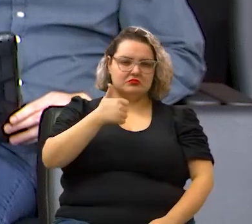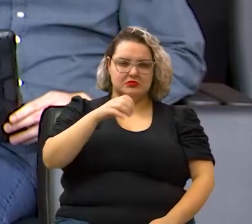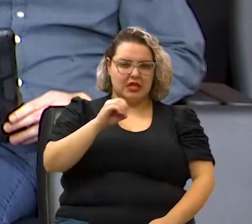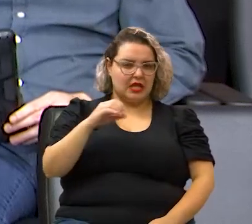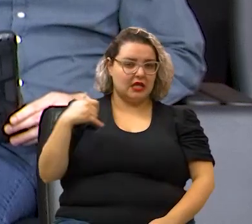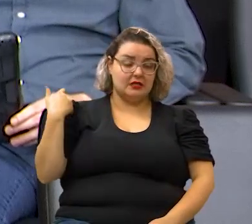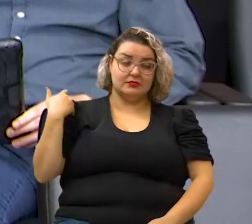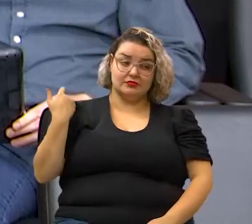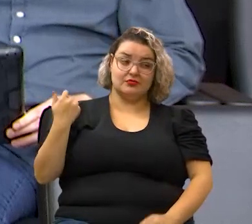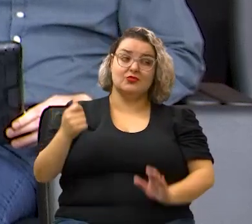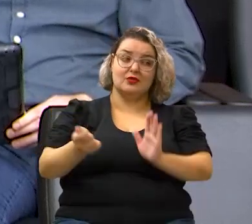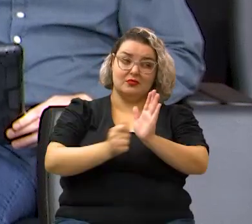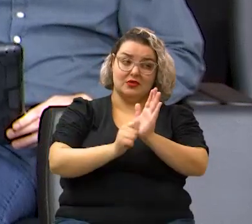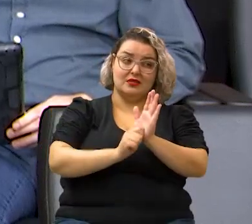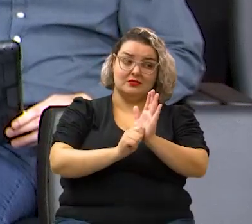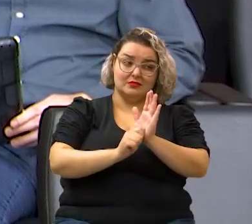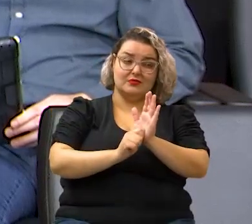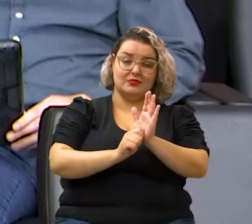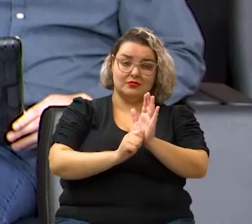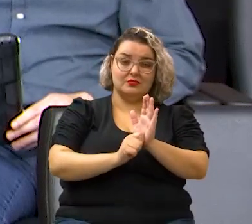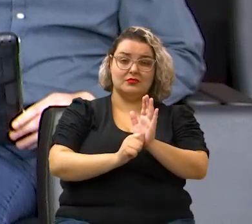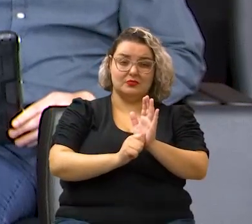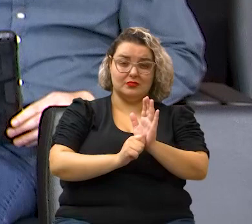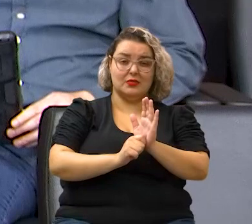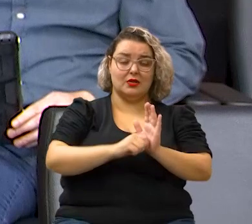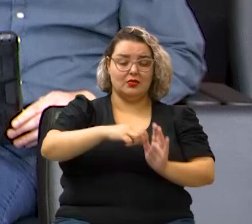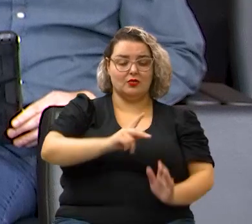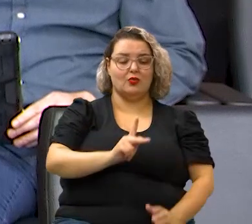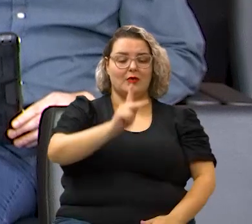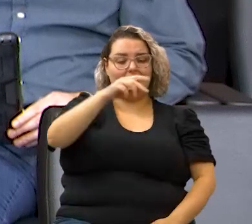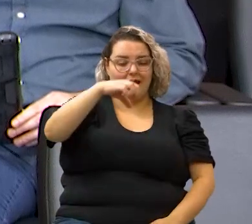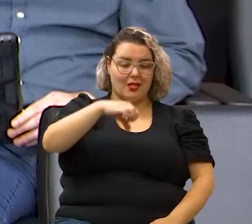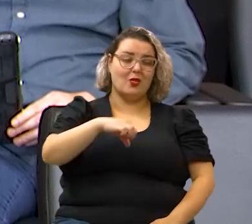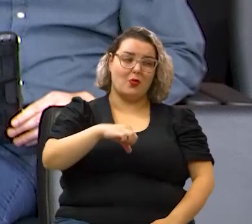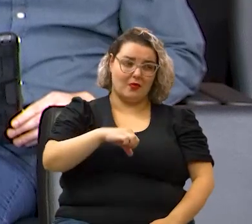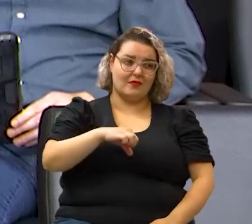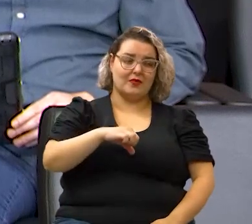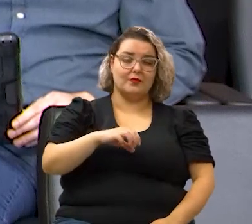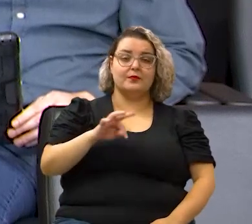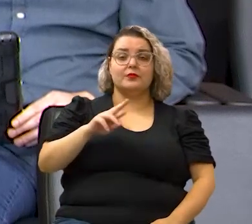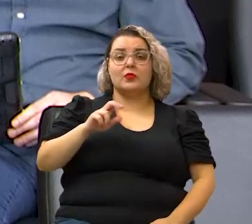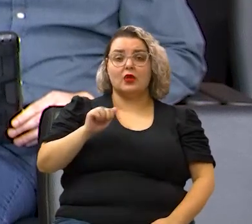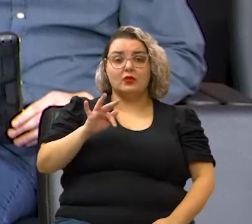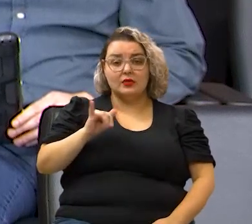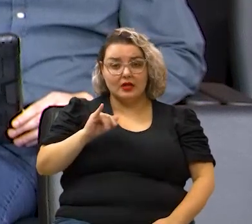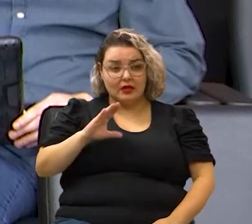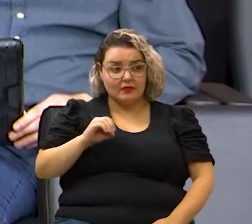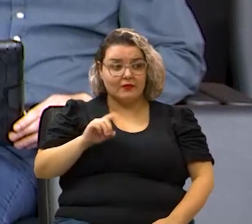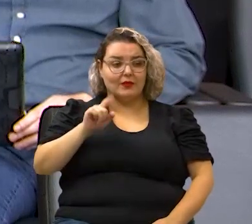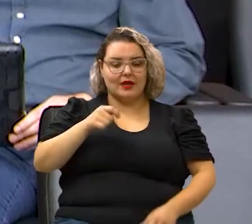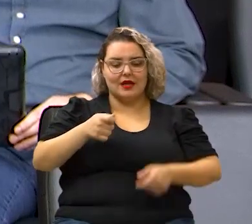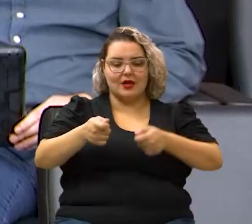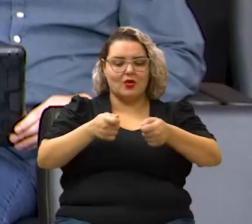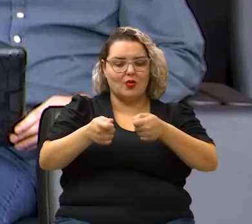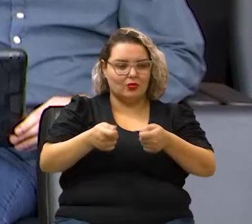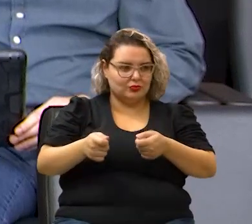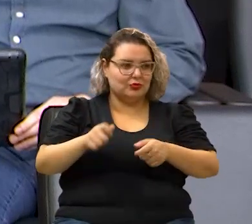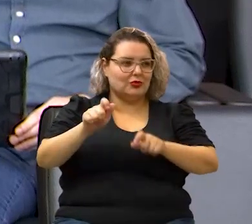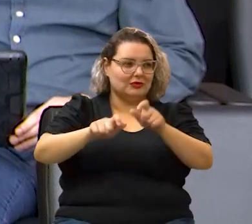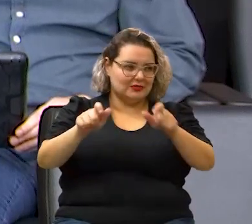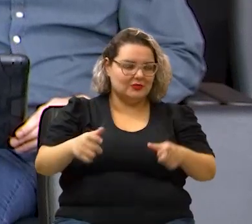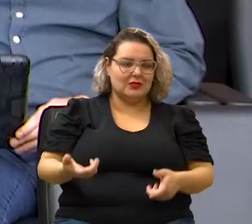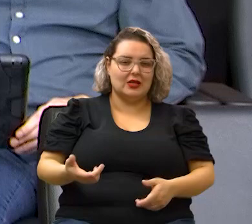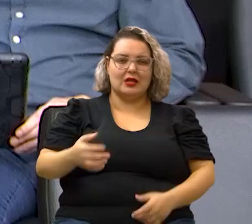anos de idade sob efeito dessa droga K9. O tráfico hoje é quem toma conta daqueles usuários.